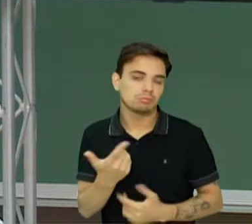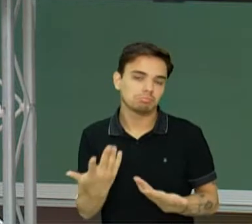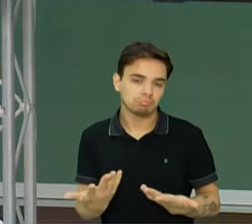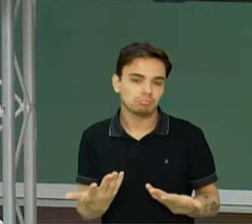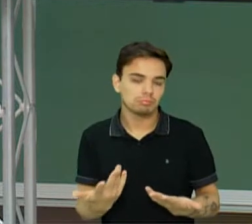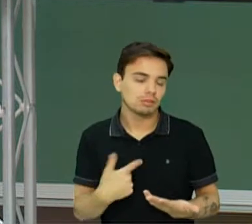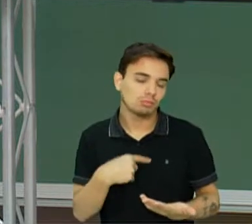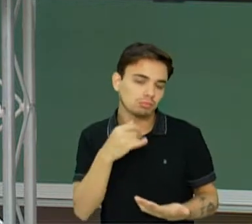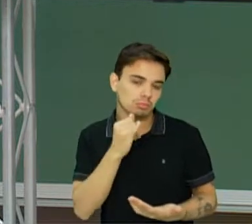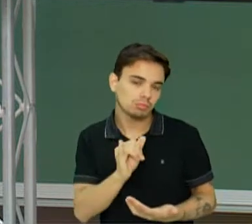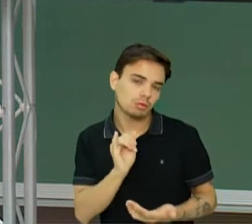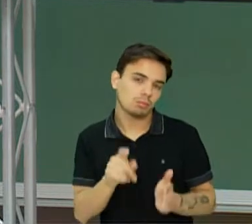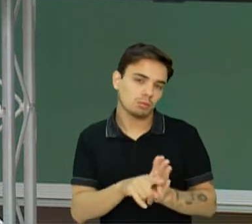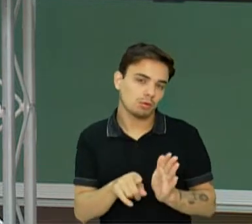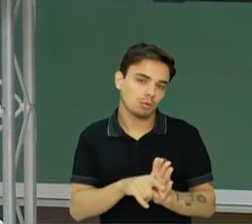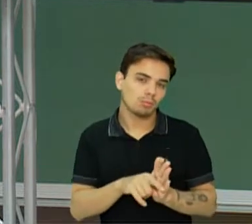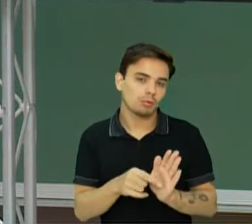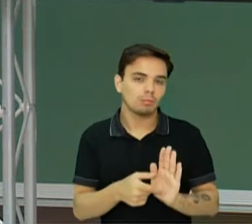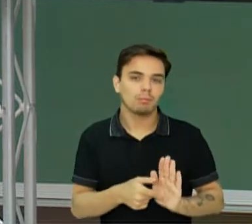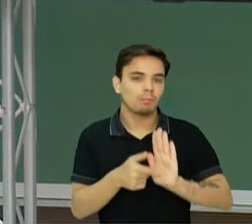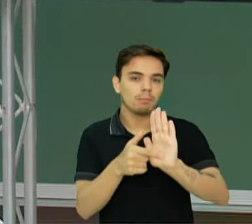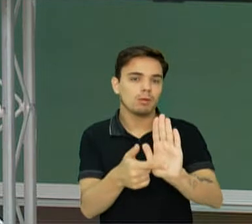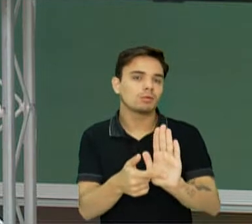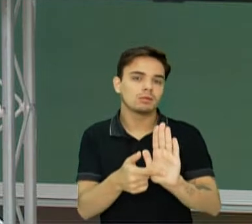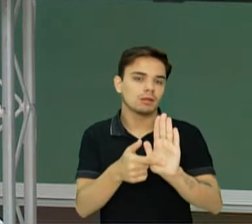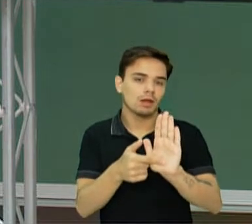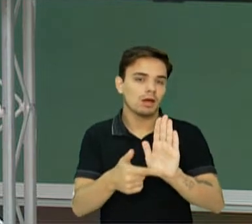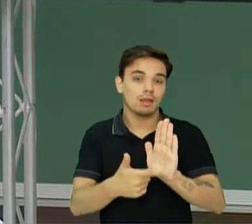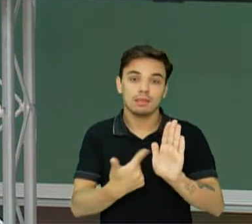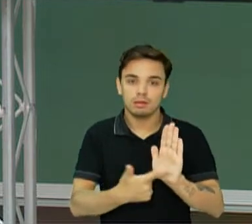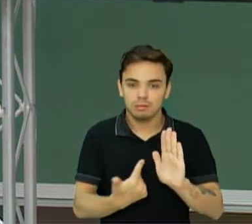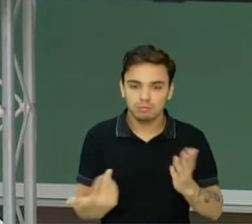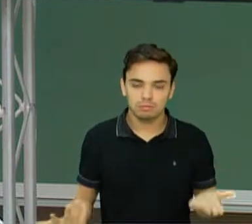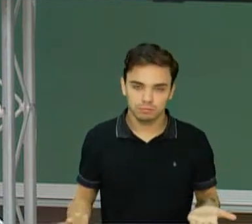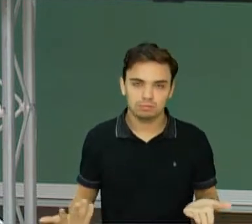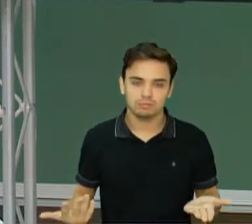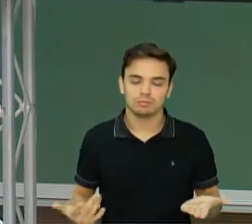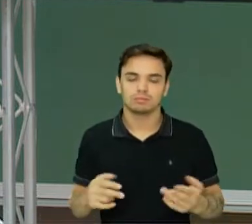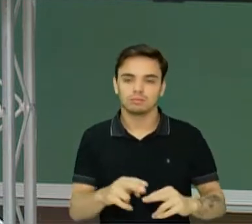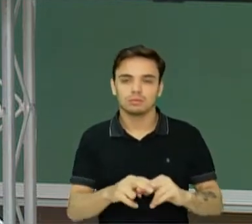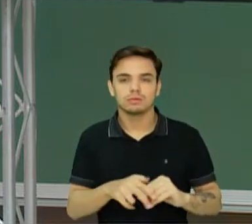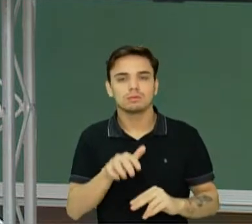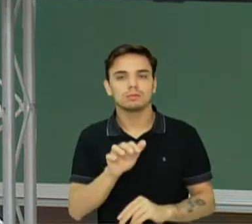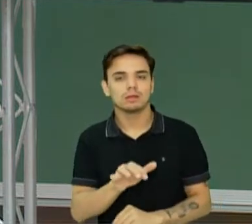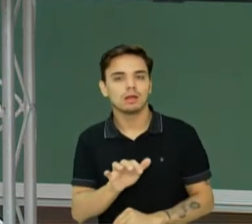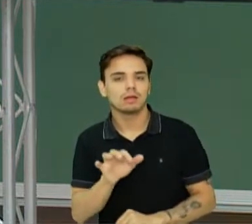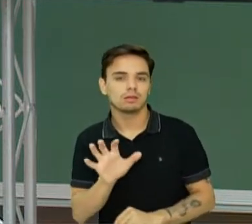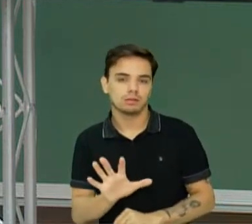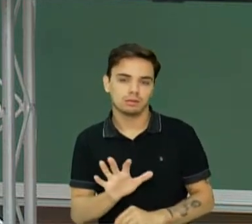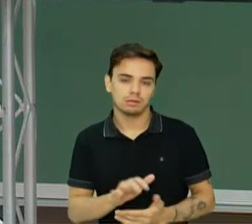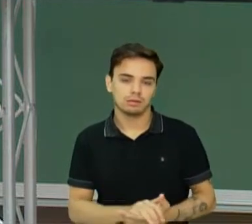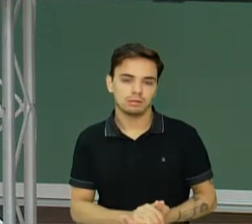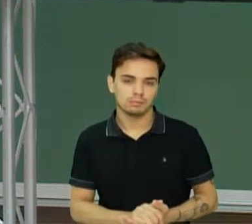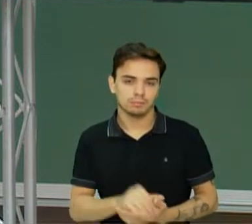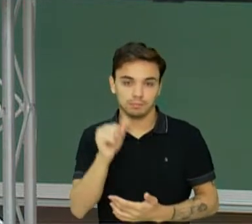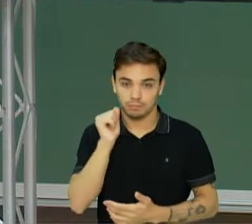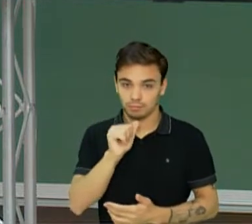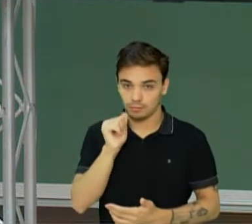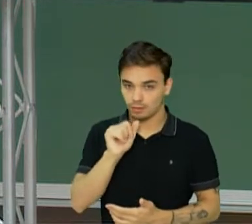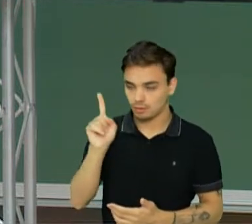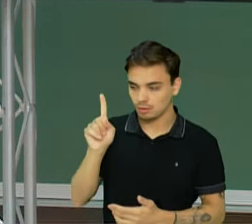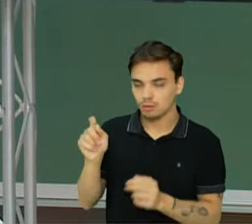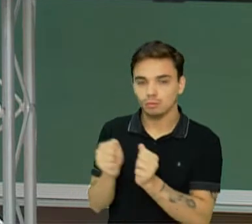diria, talvez o direito de publicar livros, vamos assim dizer. Justamente aí que elas, né, a Charlotte e as suas